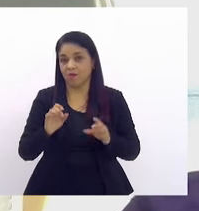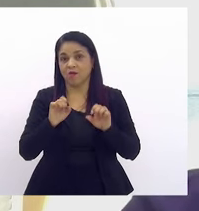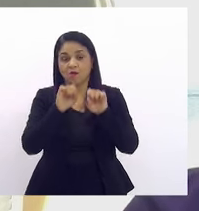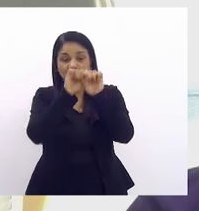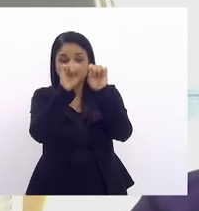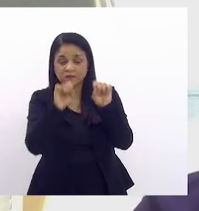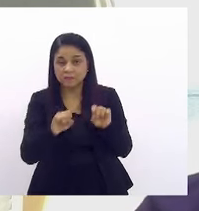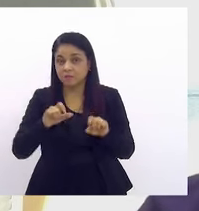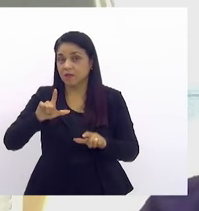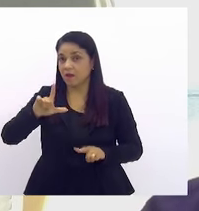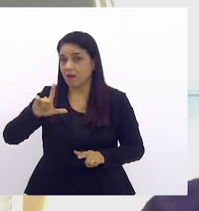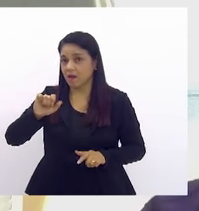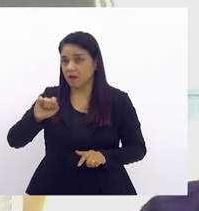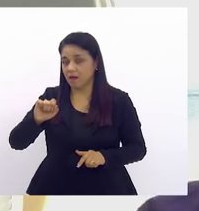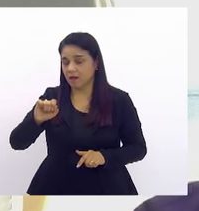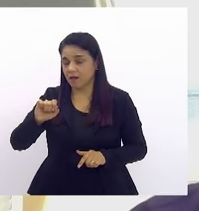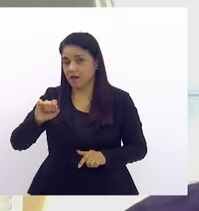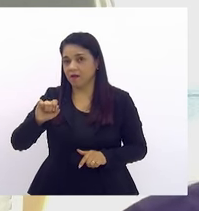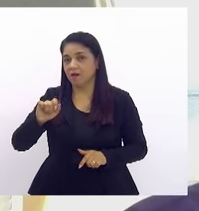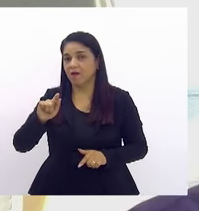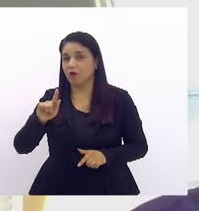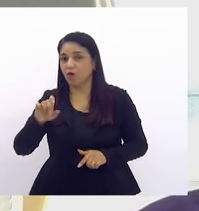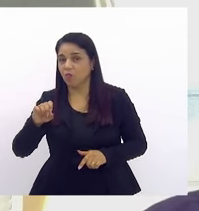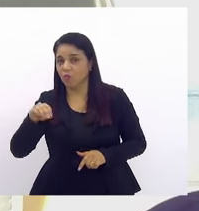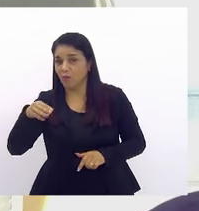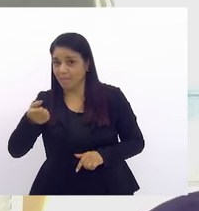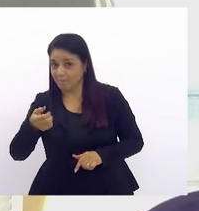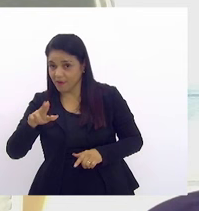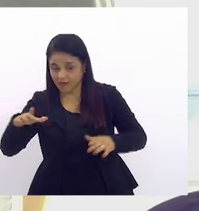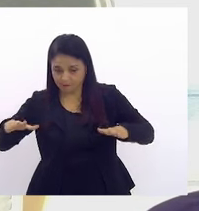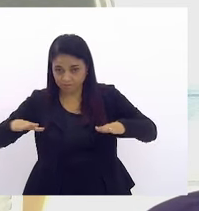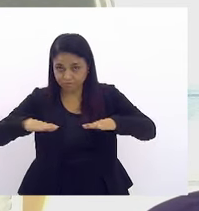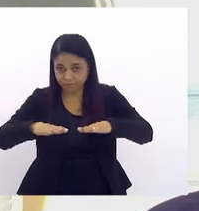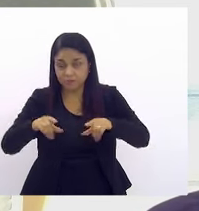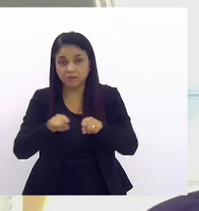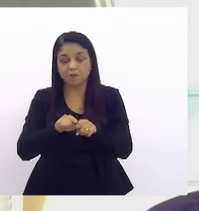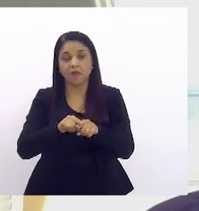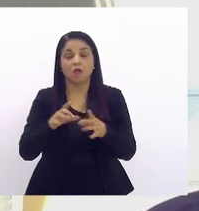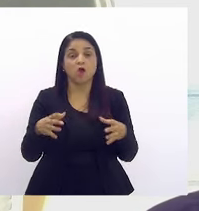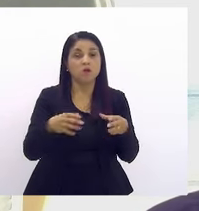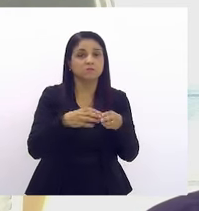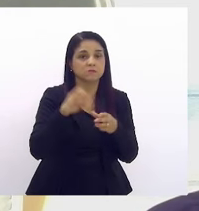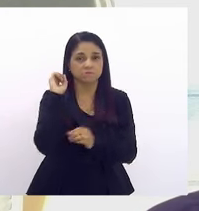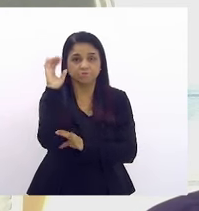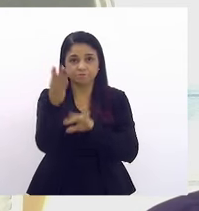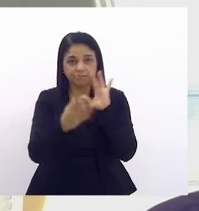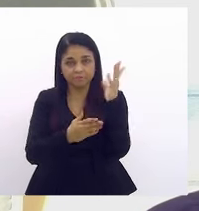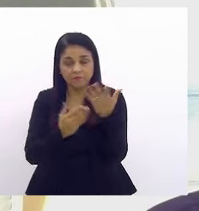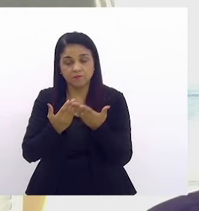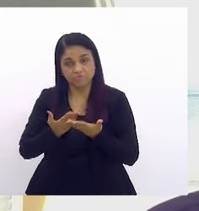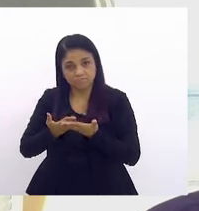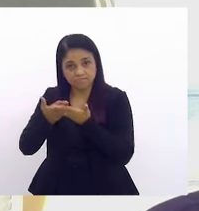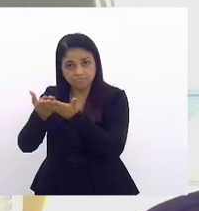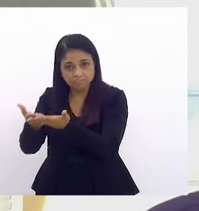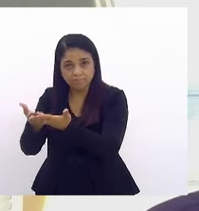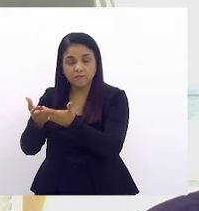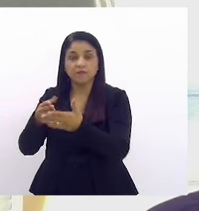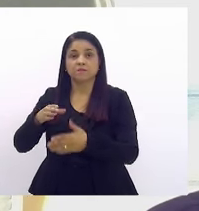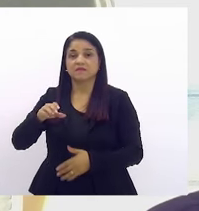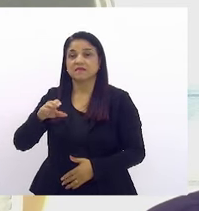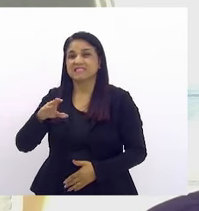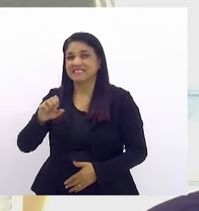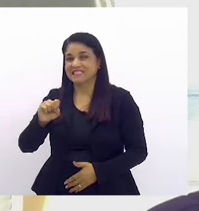de Maricá, a nossa Comissão de Meio Ambiente também tem produzido diversos encaminhamentos para a Sanemar